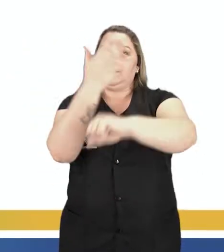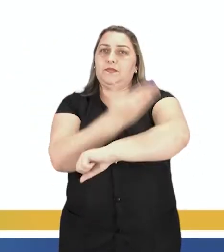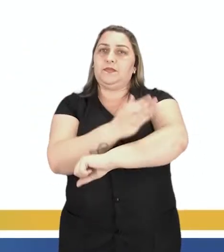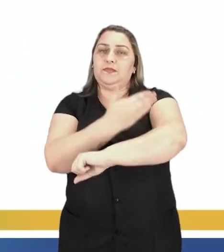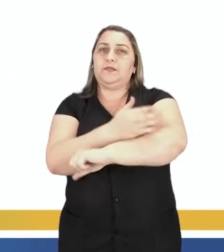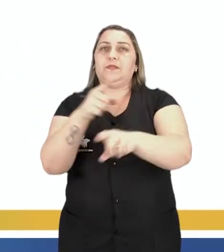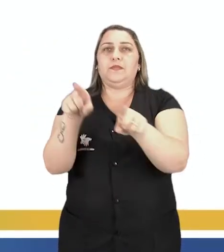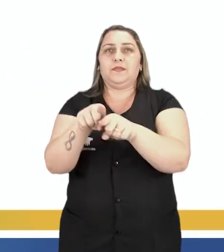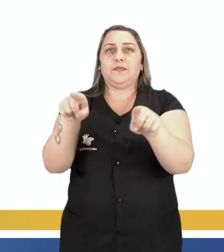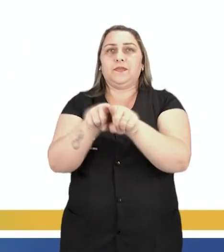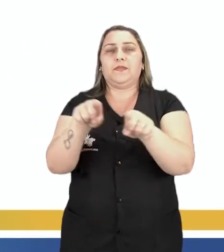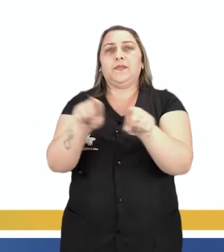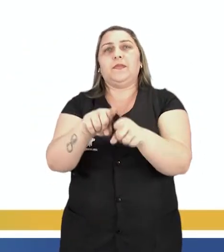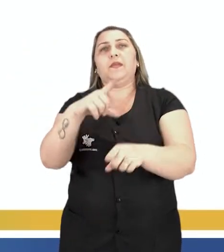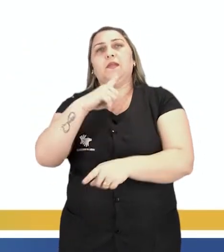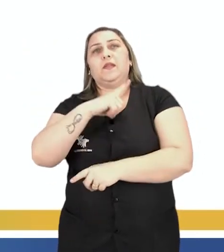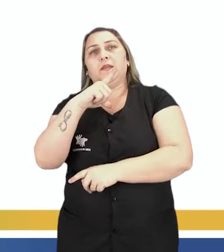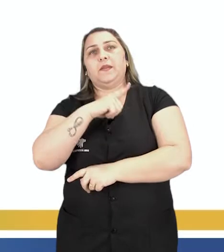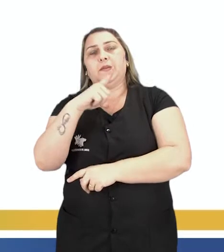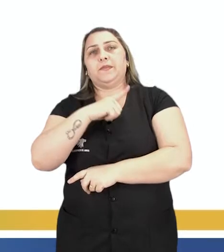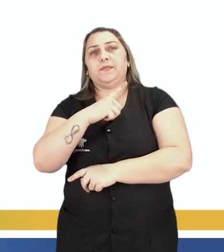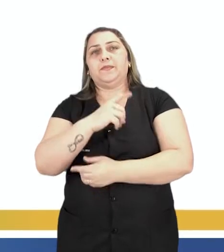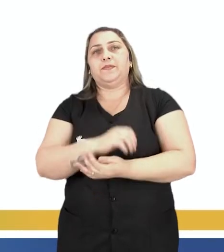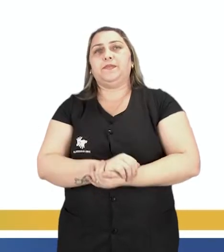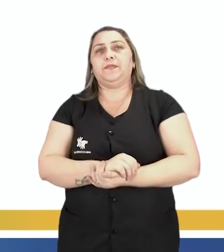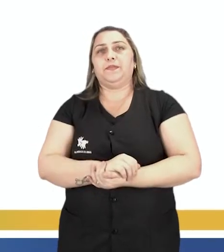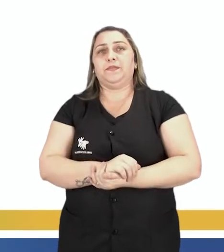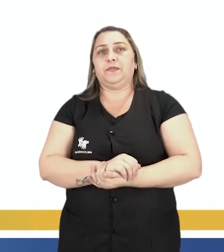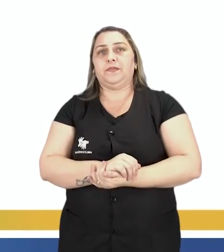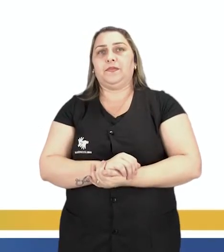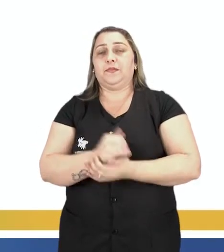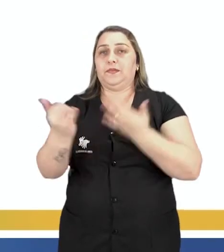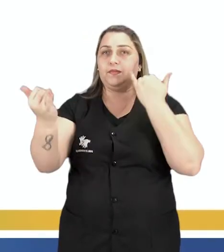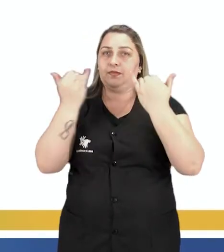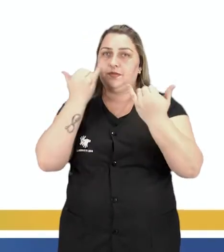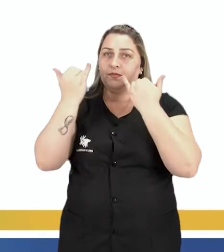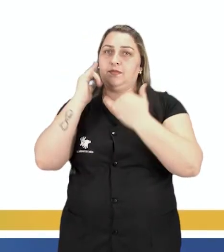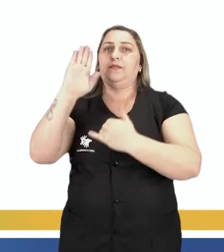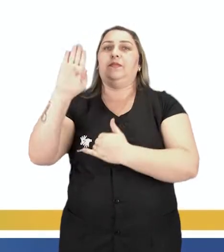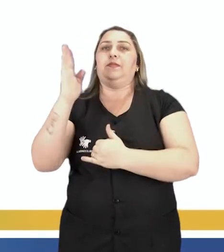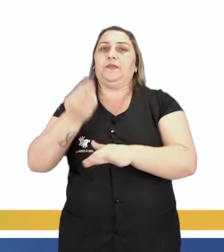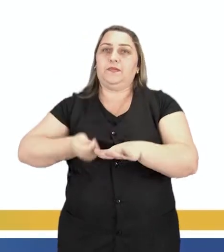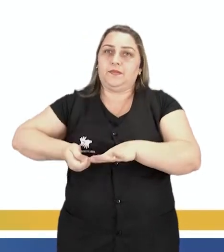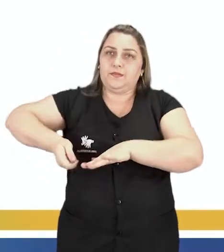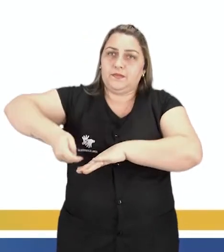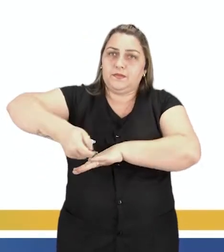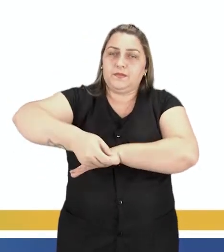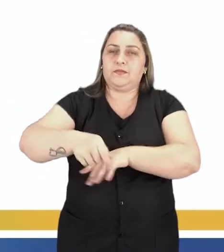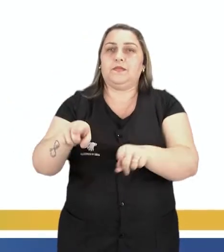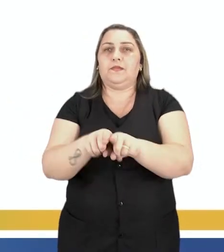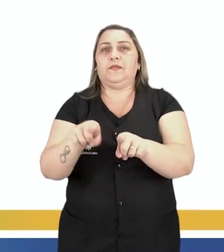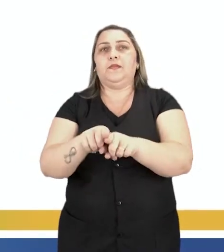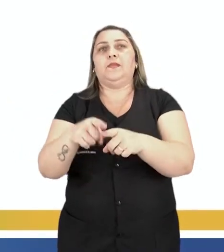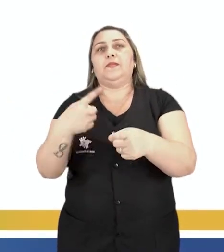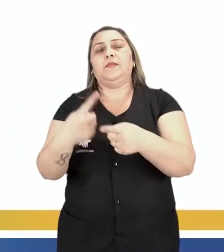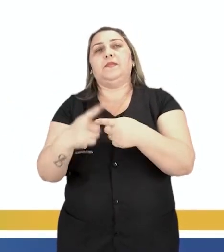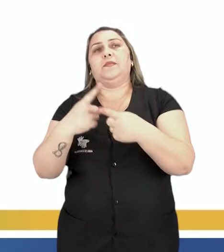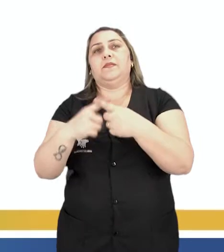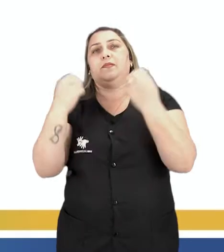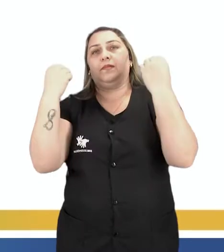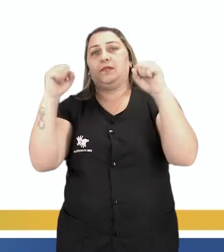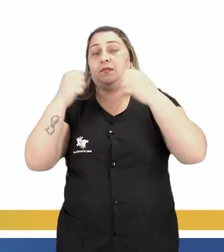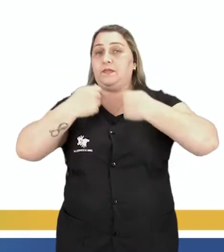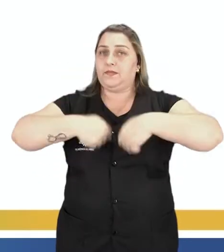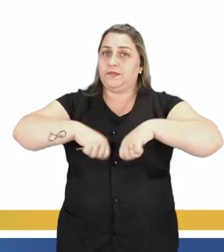também, gente, eles têm como ter notícias falsas, ter fake news sobre eles, porque os exercícios físicos,